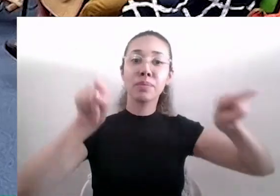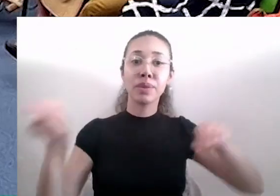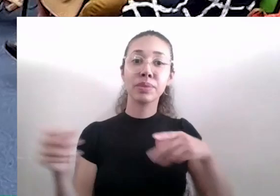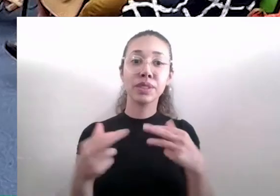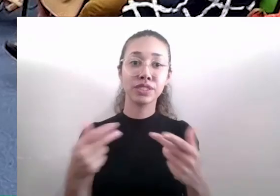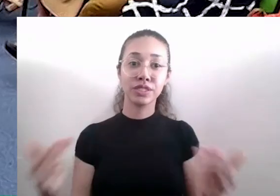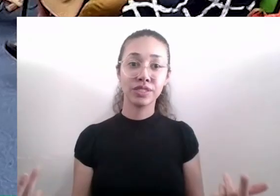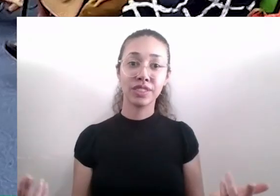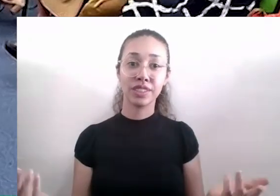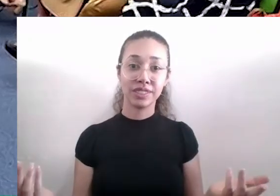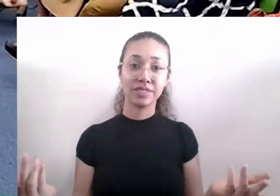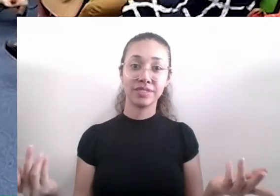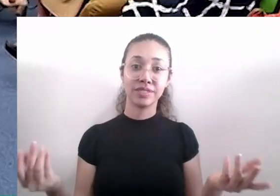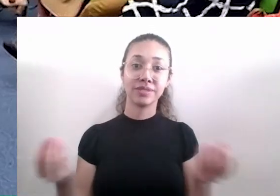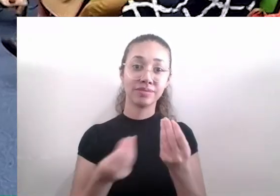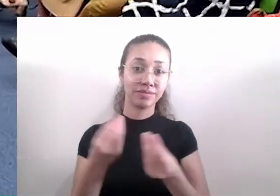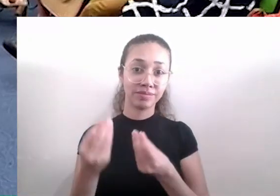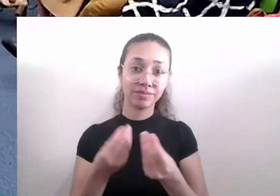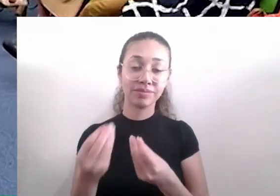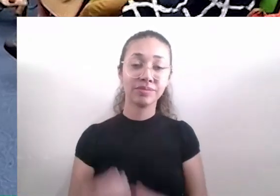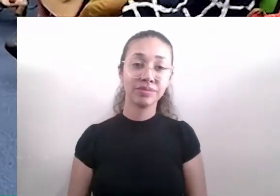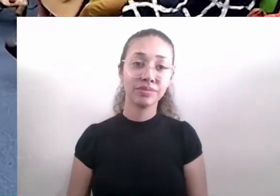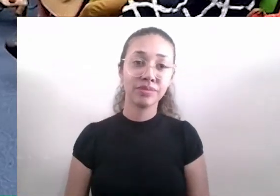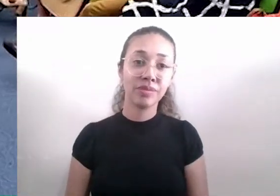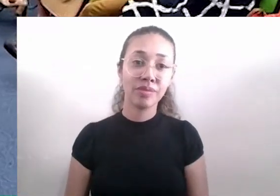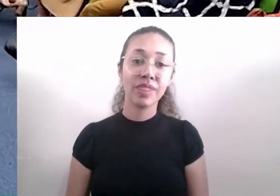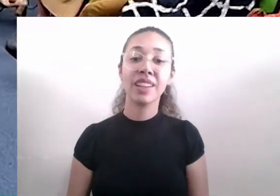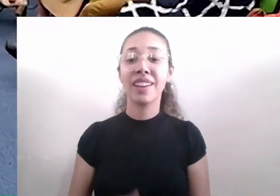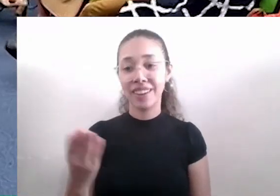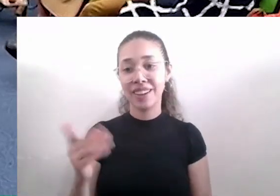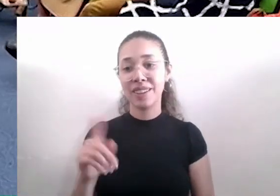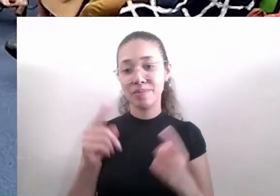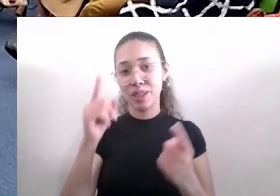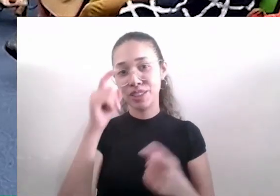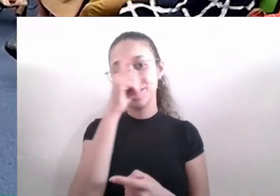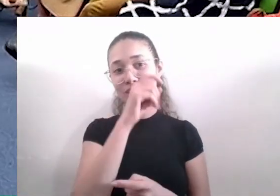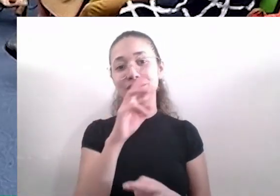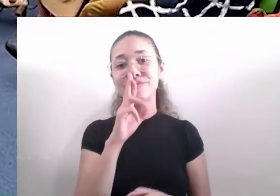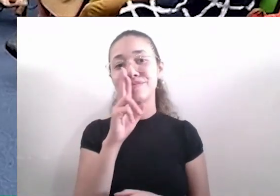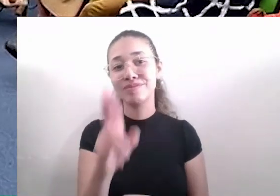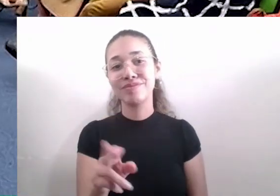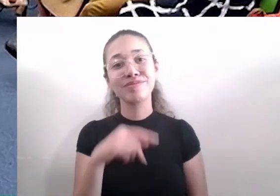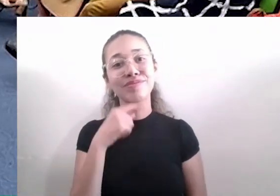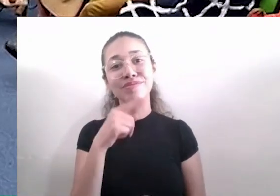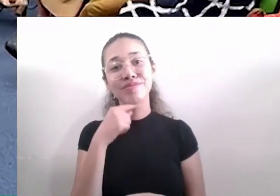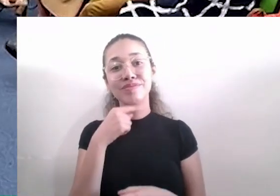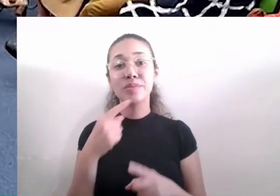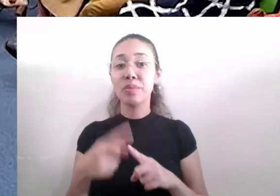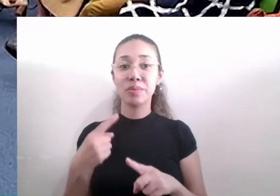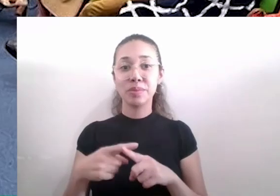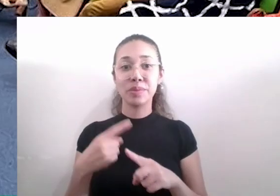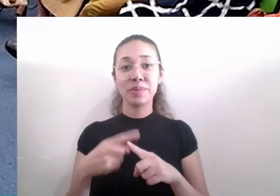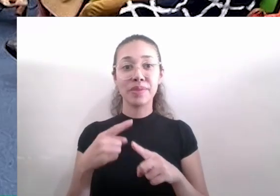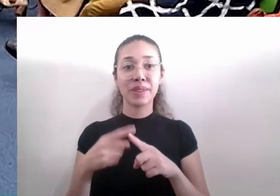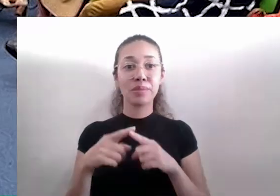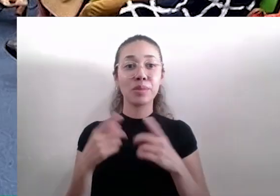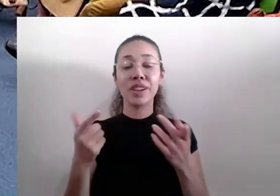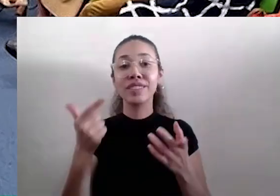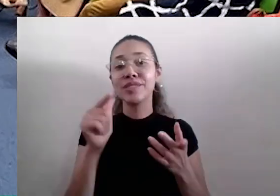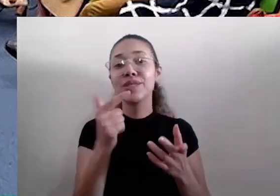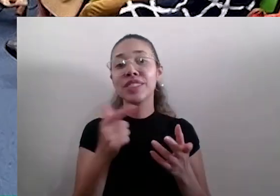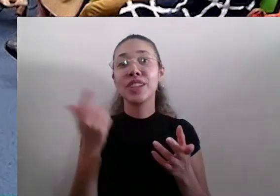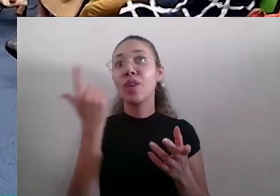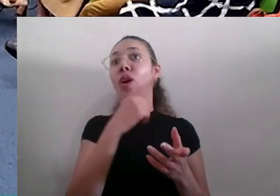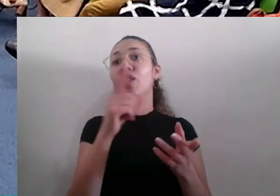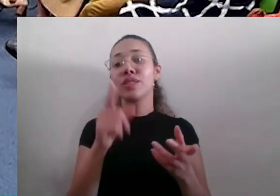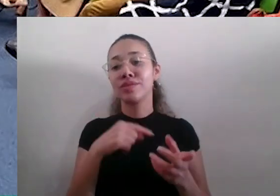acho que a gente faz parte Talvez seja essa é a pergunta mais difícil de responder porque não tem uma não não não tem uma solução entendeu a